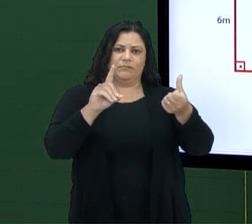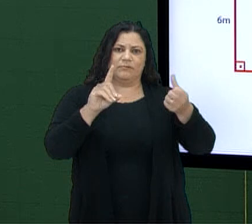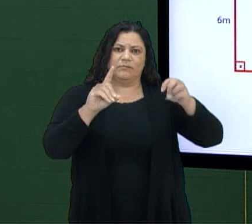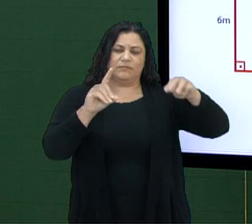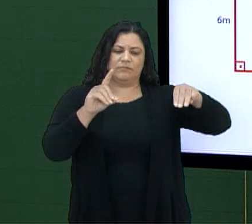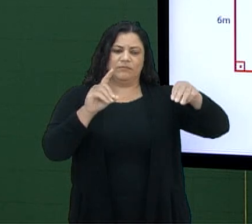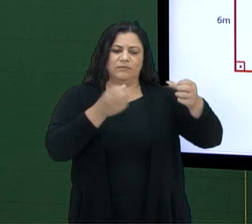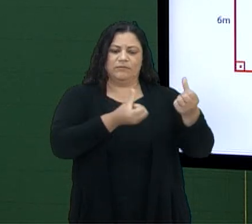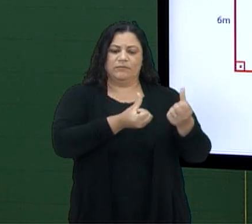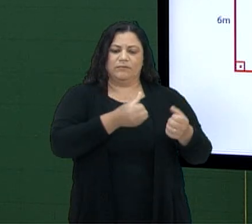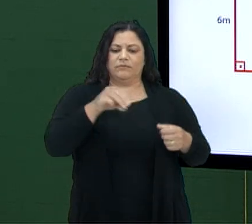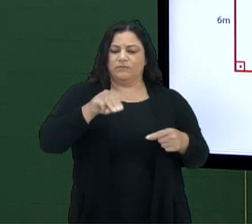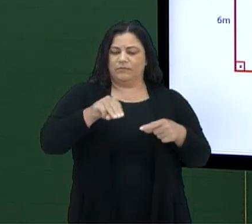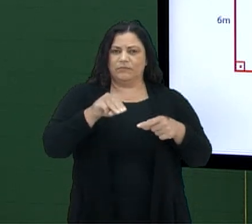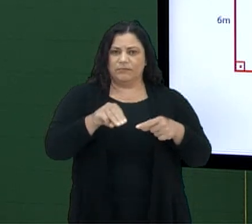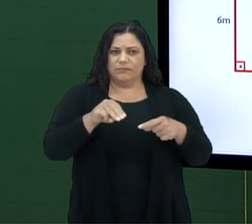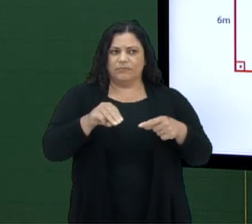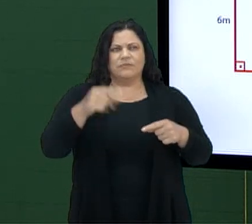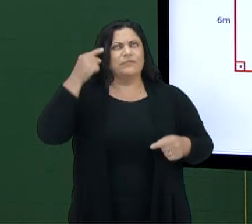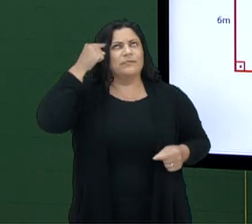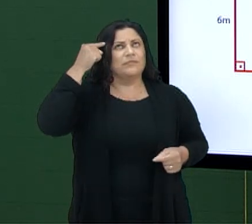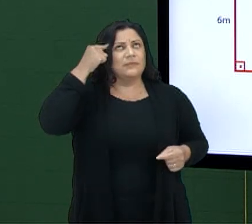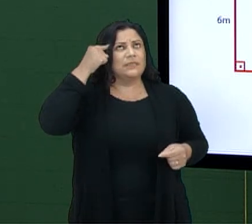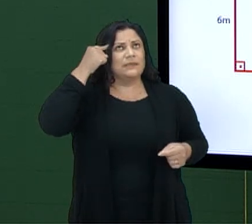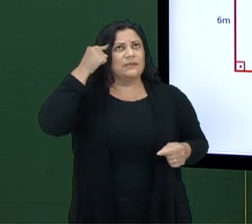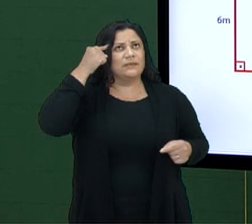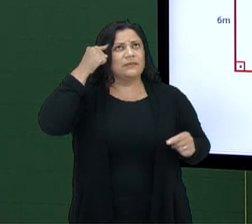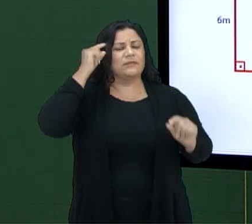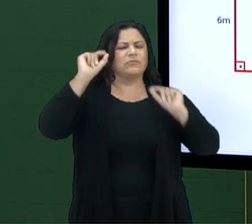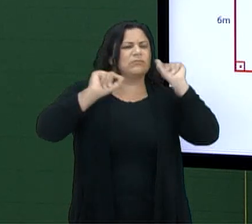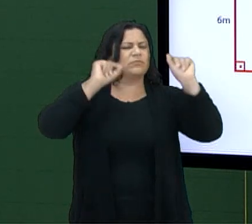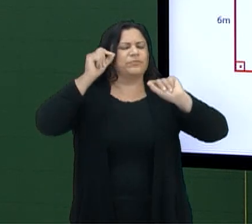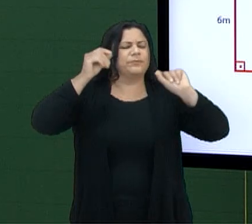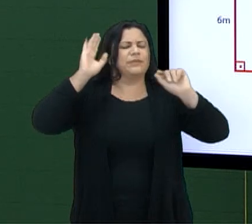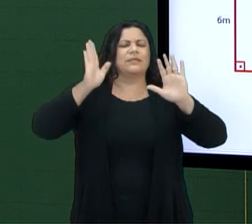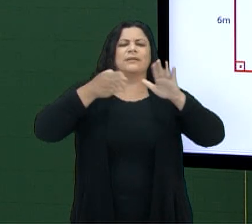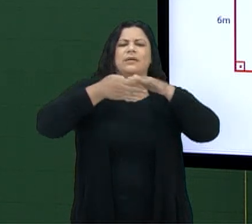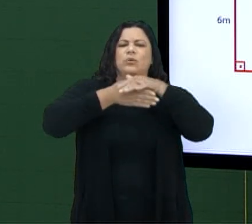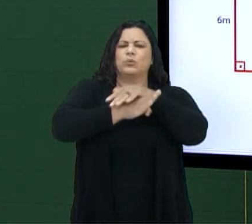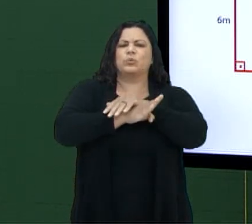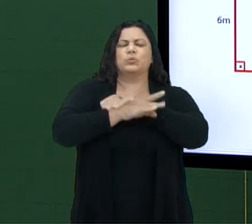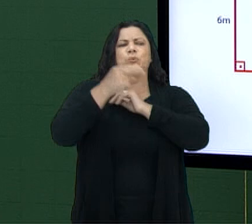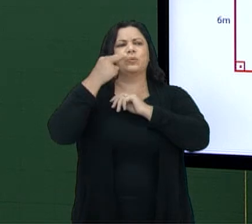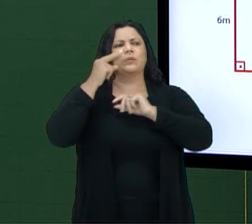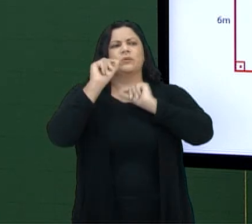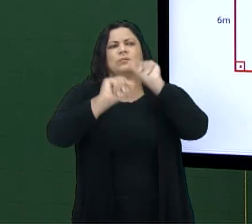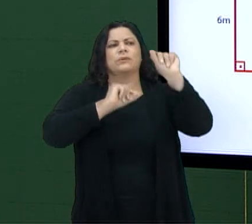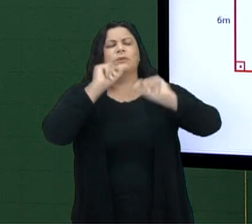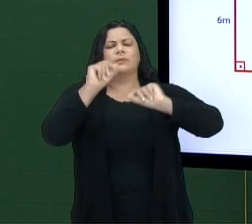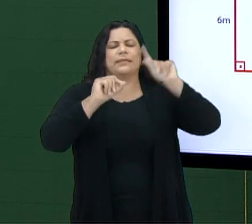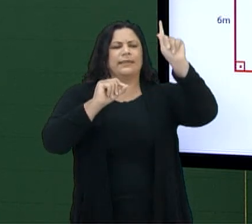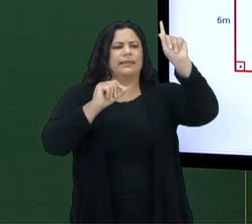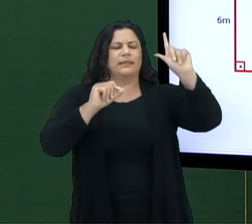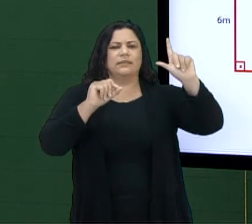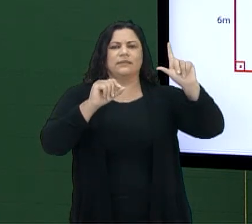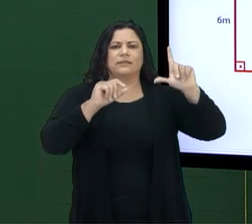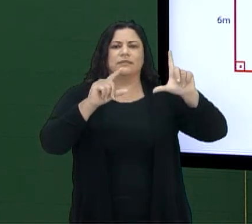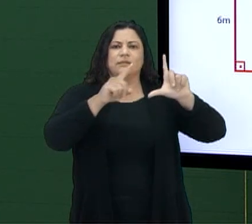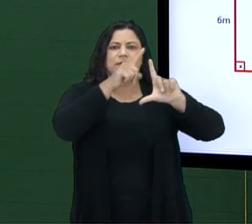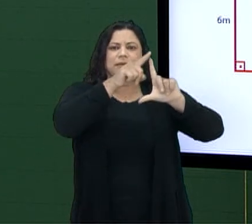lado que a gente está acostumado a ver, que figura é essa que se formou aqui, ó?